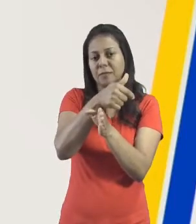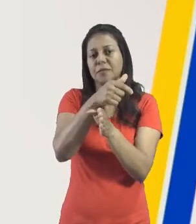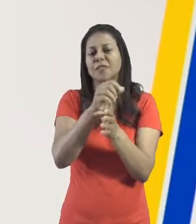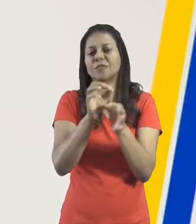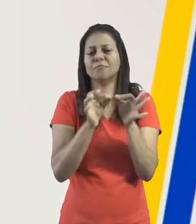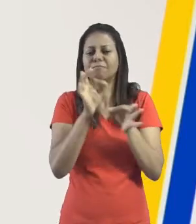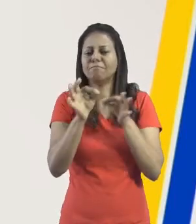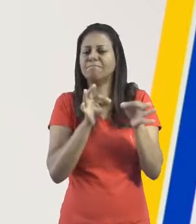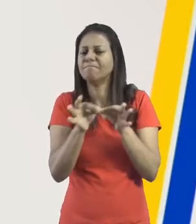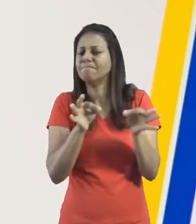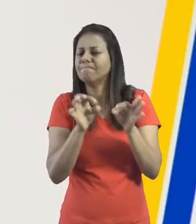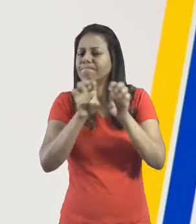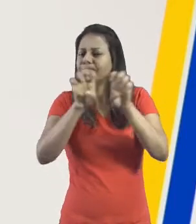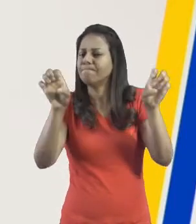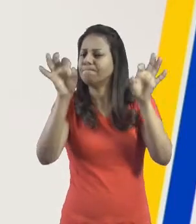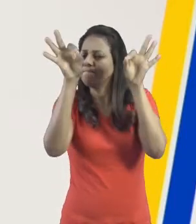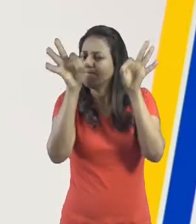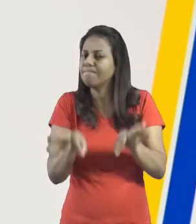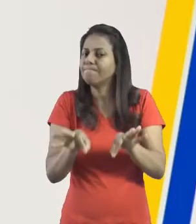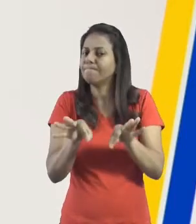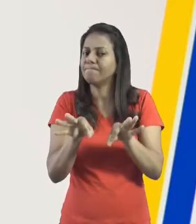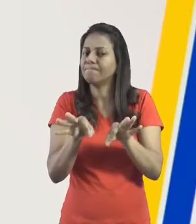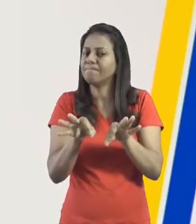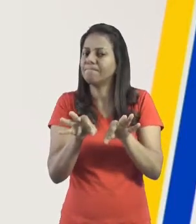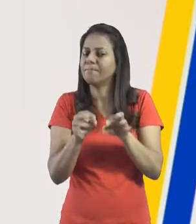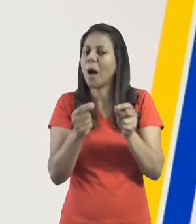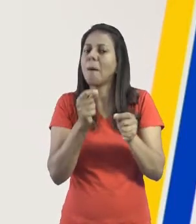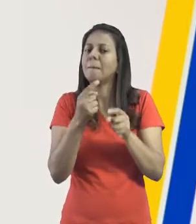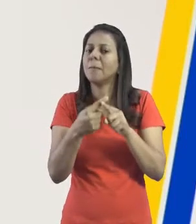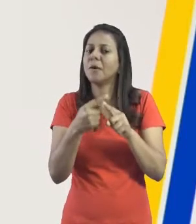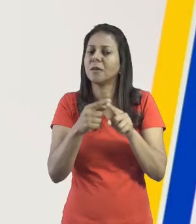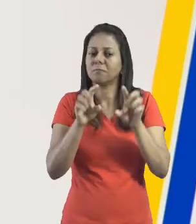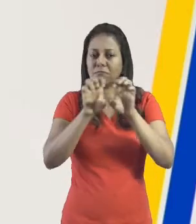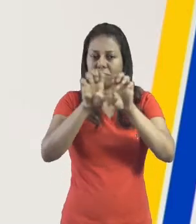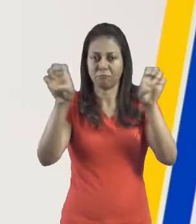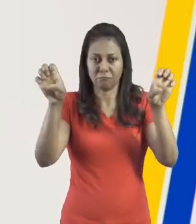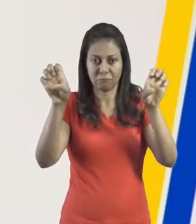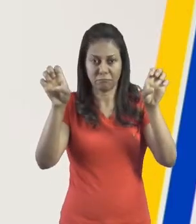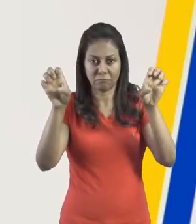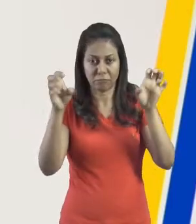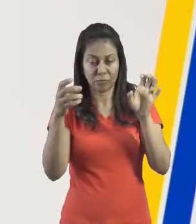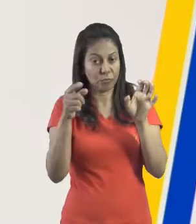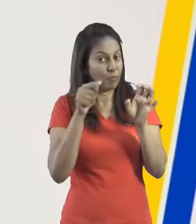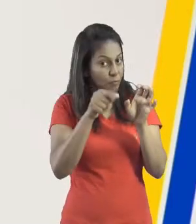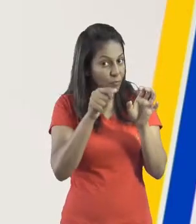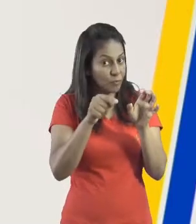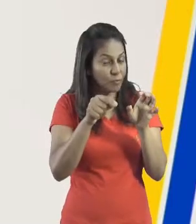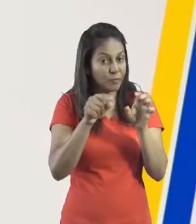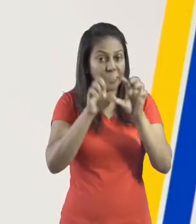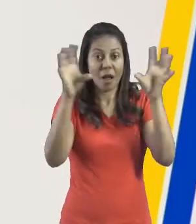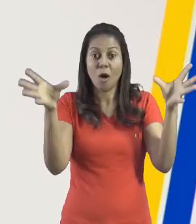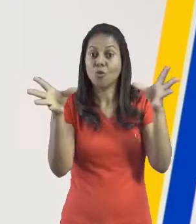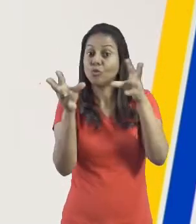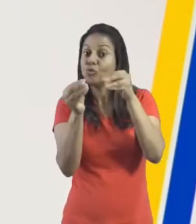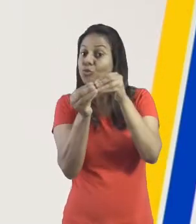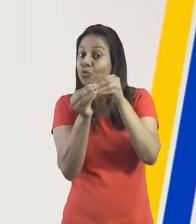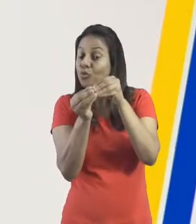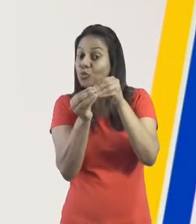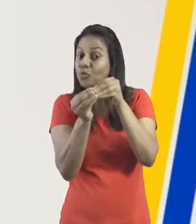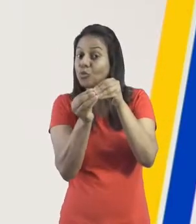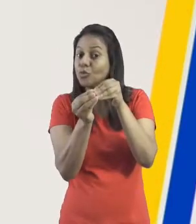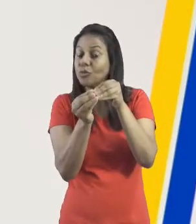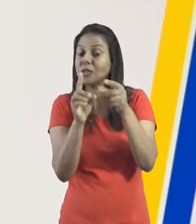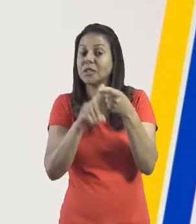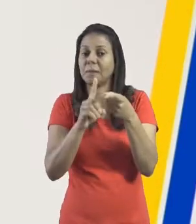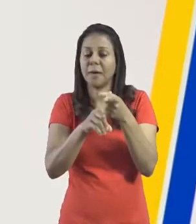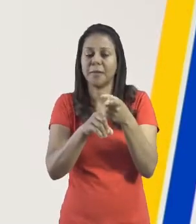bonitinha do segundo grau. Bonitinha que eu digo, gente, é só na expressão. Ela é de forma o quê? Reduzida, ou a forma